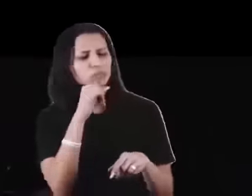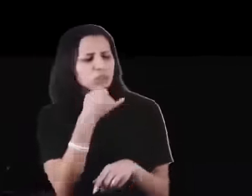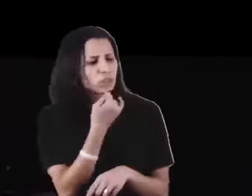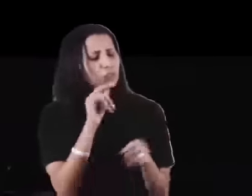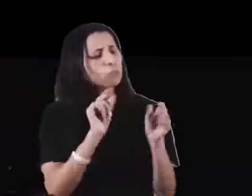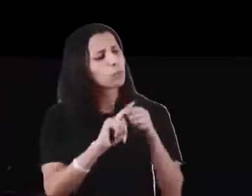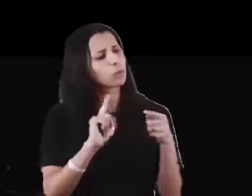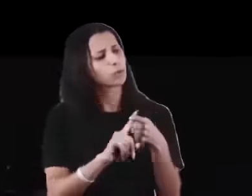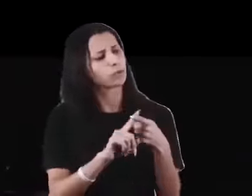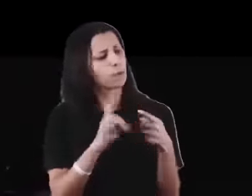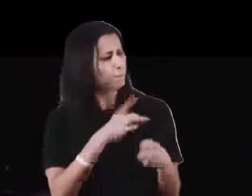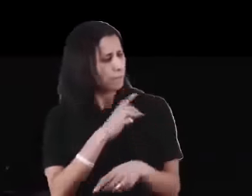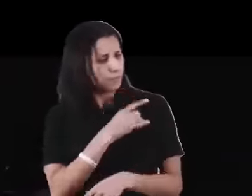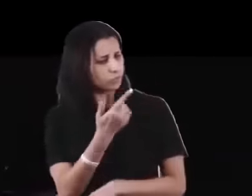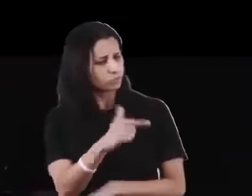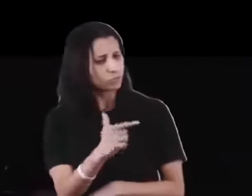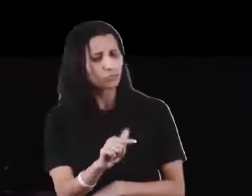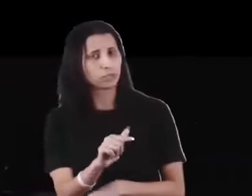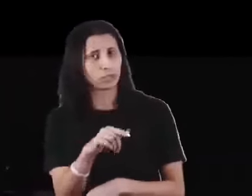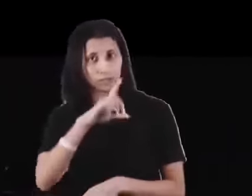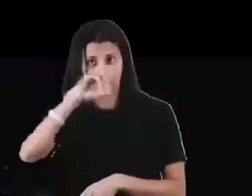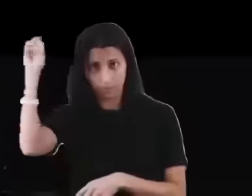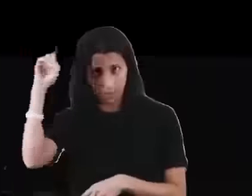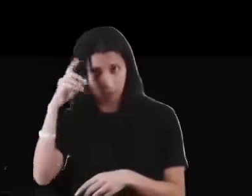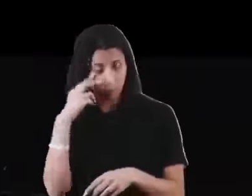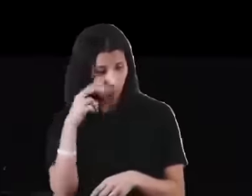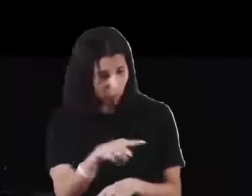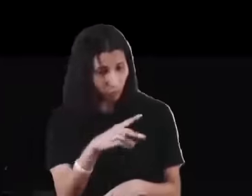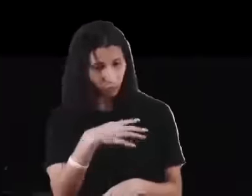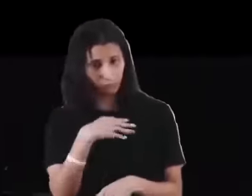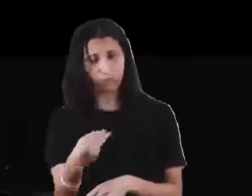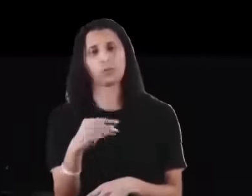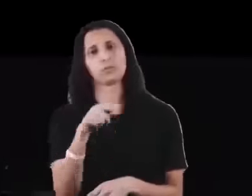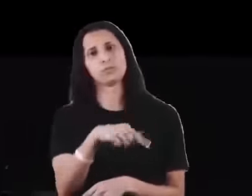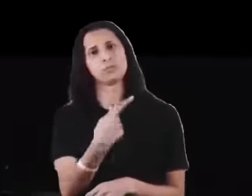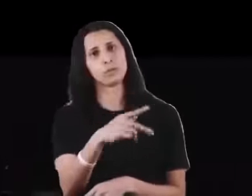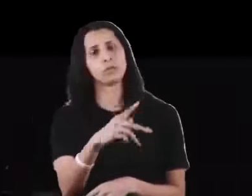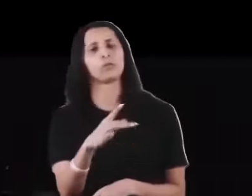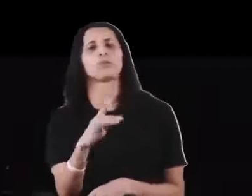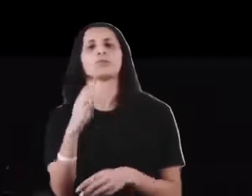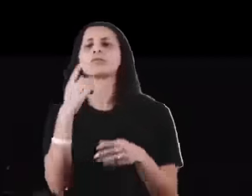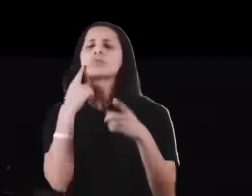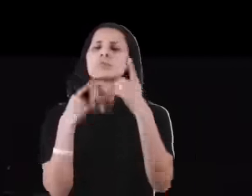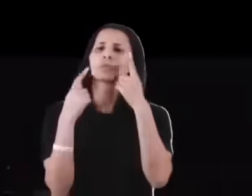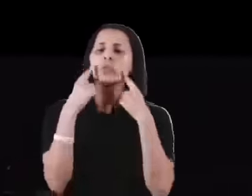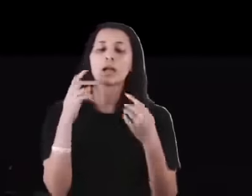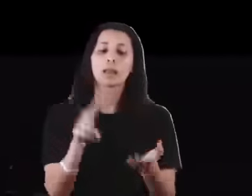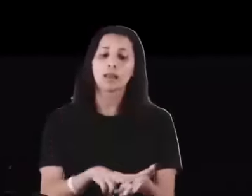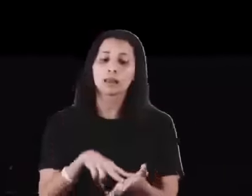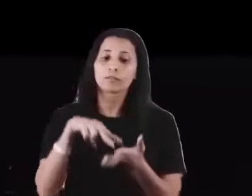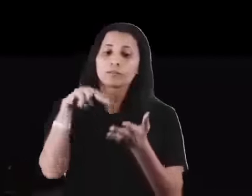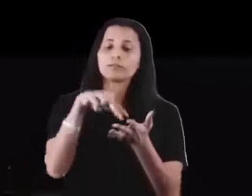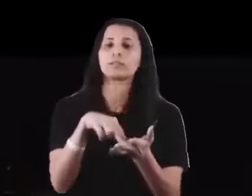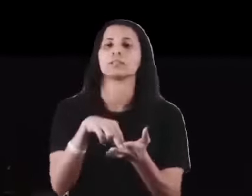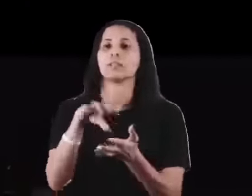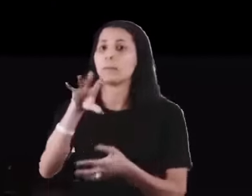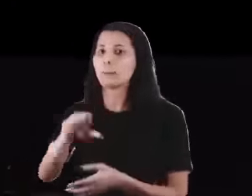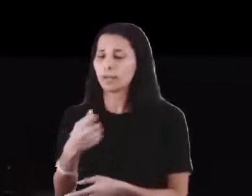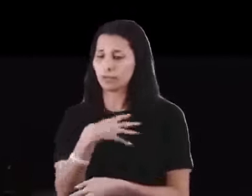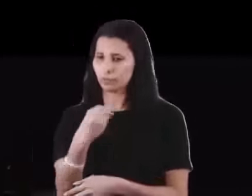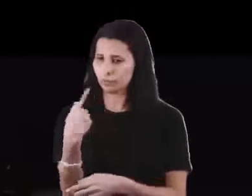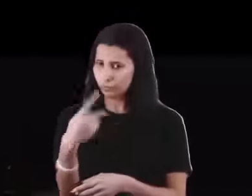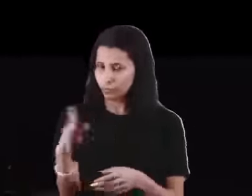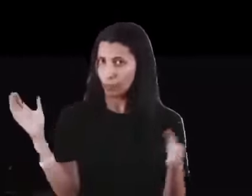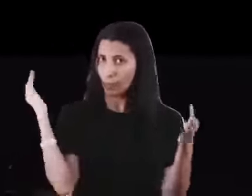menino chorar lá onde você o deixou Levante tome um menino é o que farei dele um grande